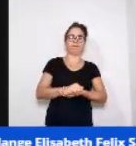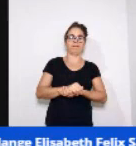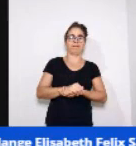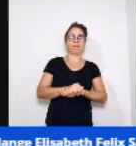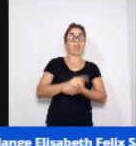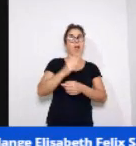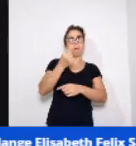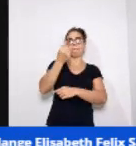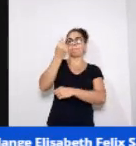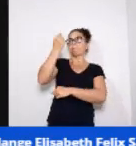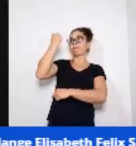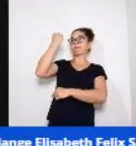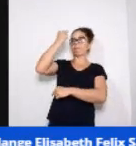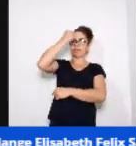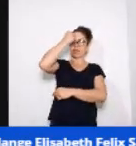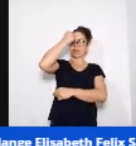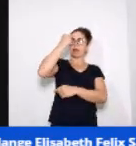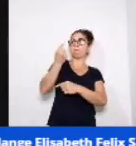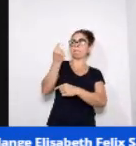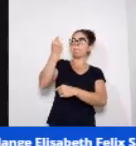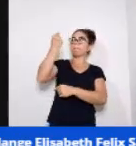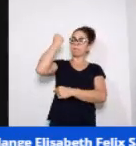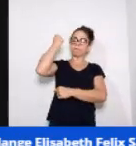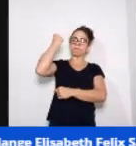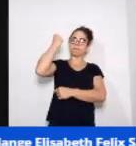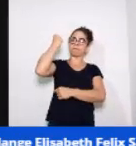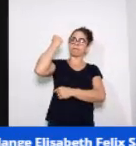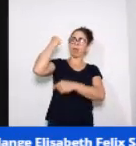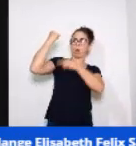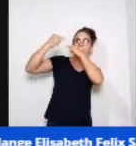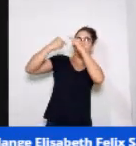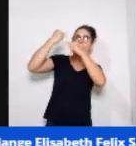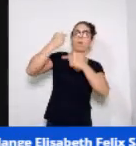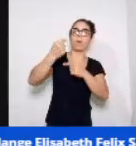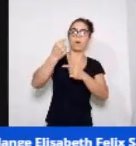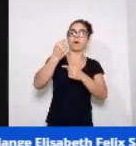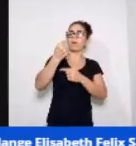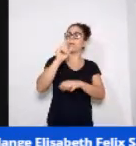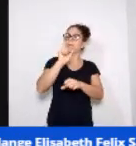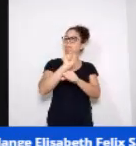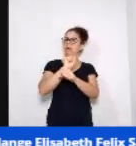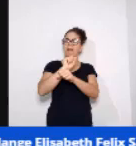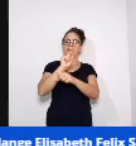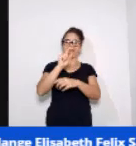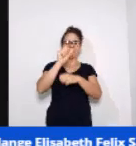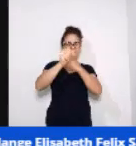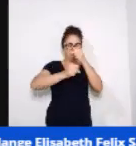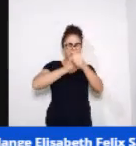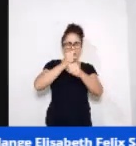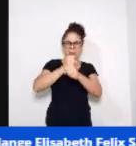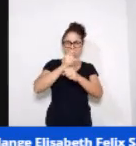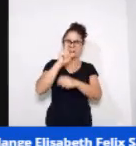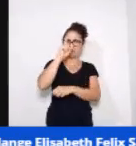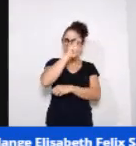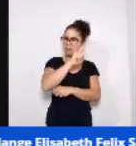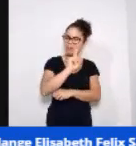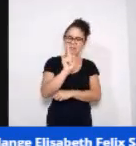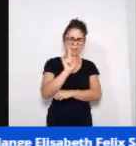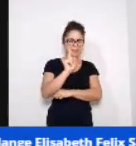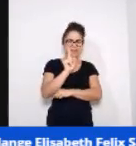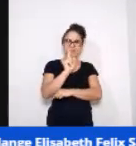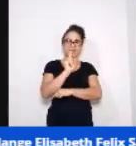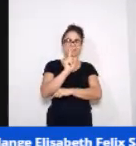retrospectiva. Então, eu já começo falando que ninguém esperava por um ano tão difícil. Uma pandemia que só aí já